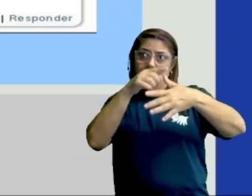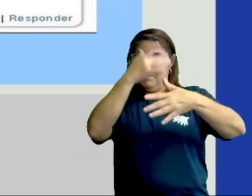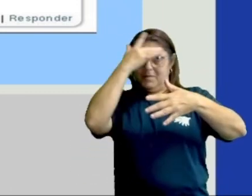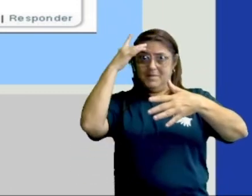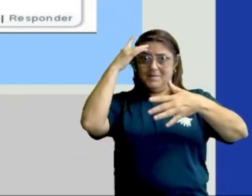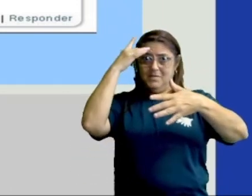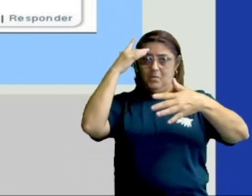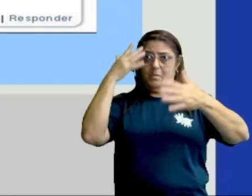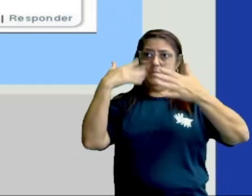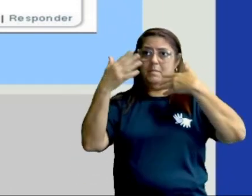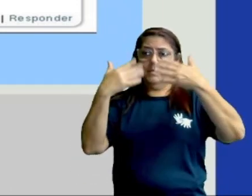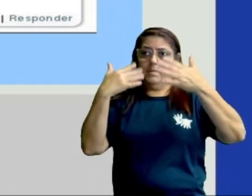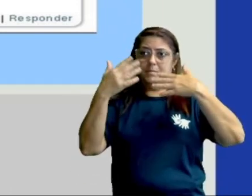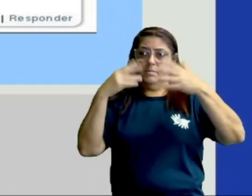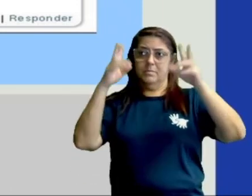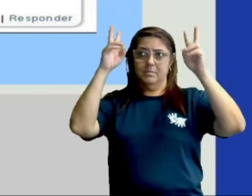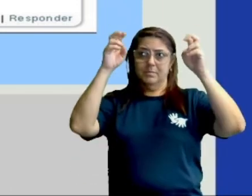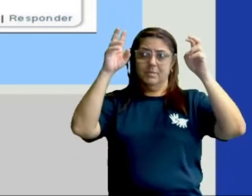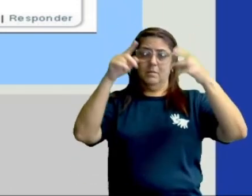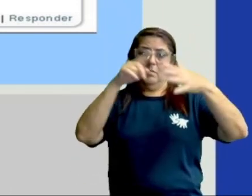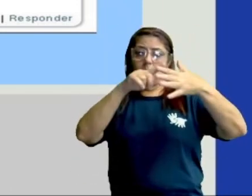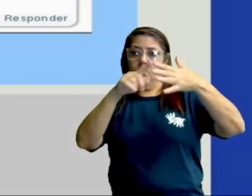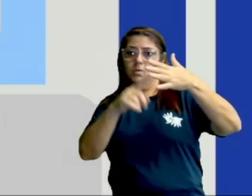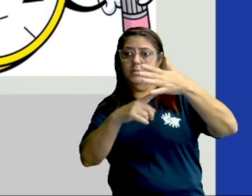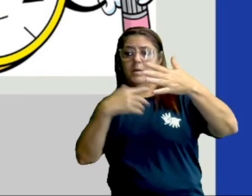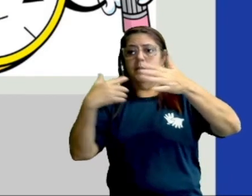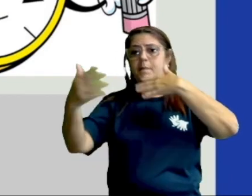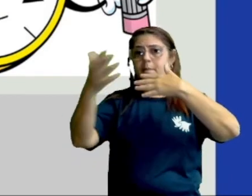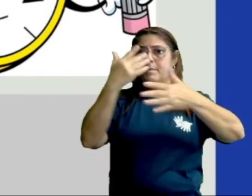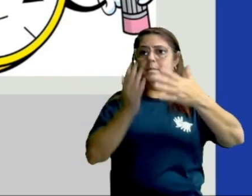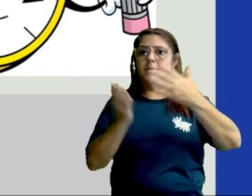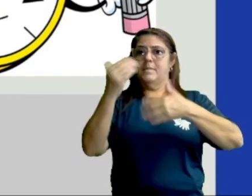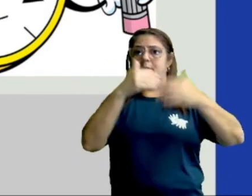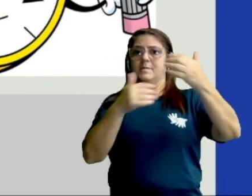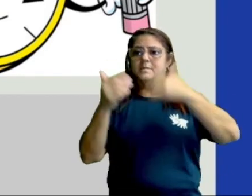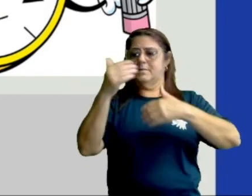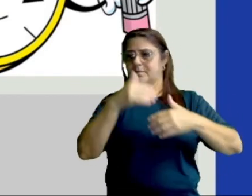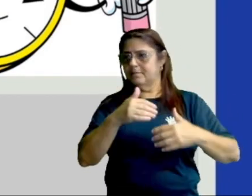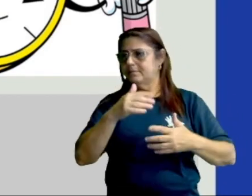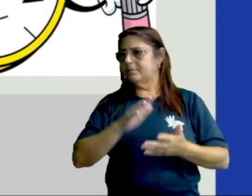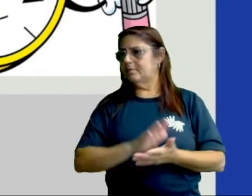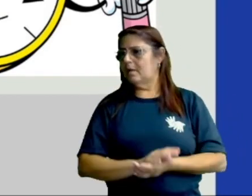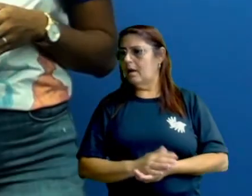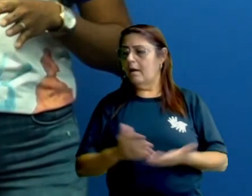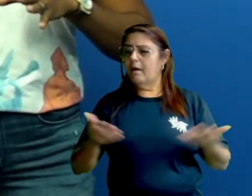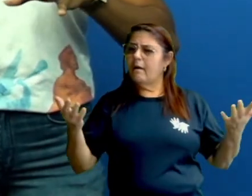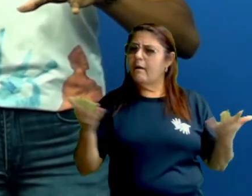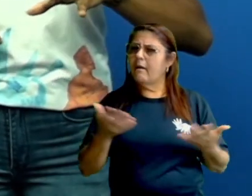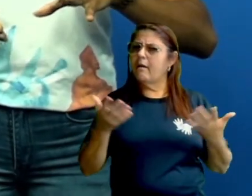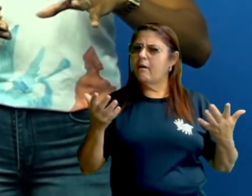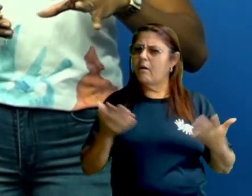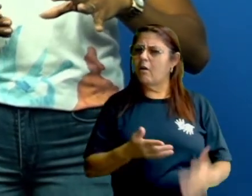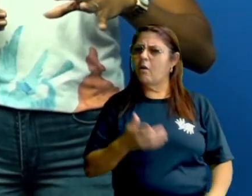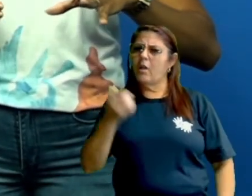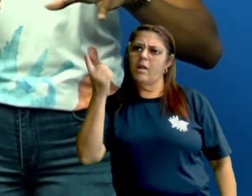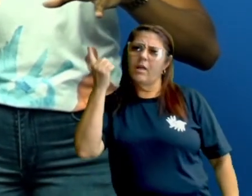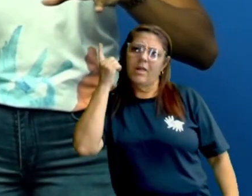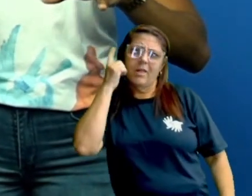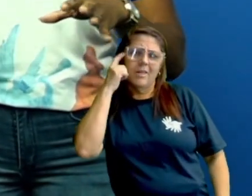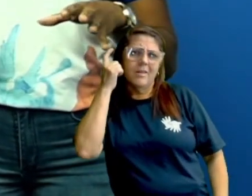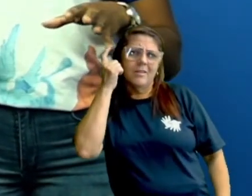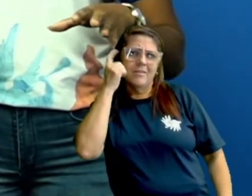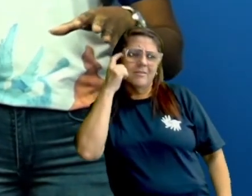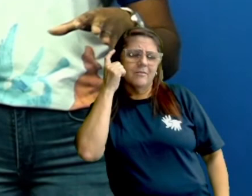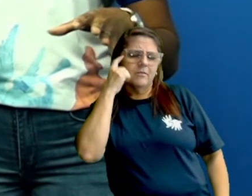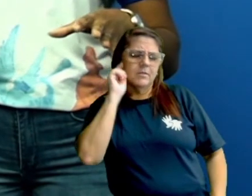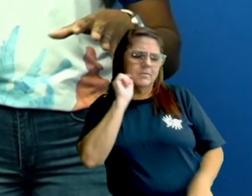proposto. Certo, gente? Bom, agora, quando chega essa hora, é a hora que a